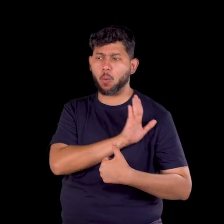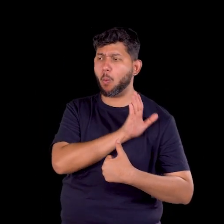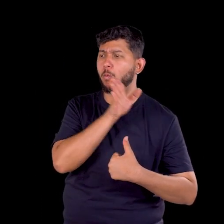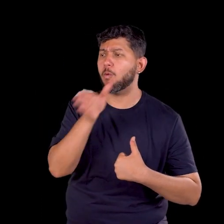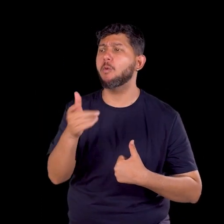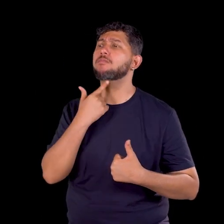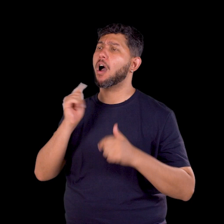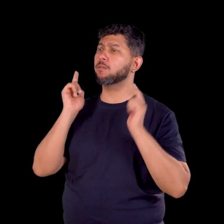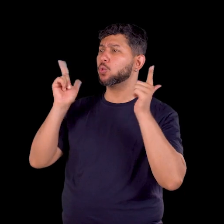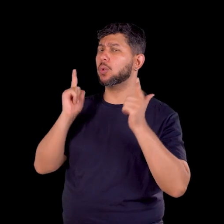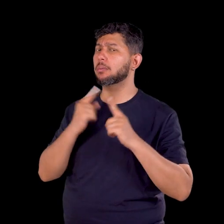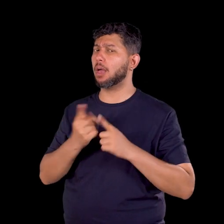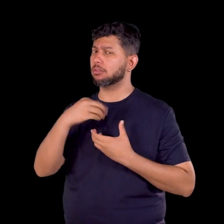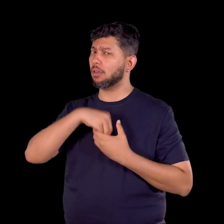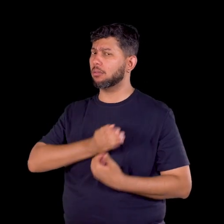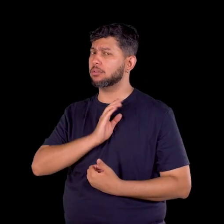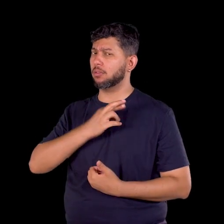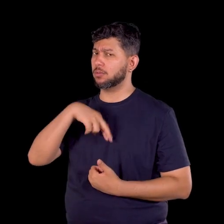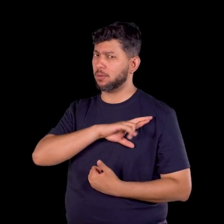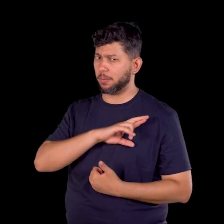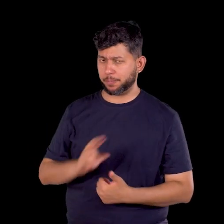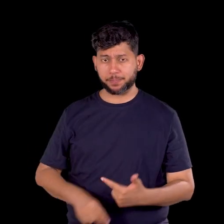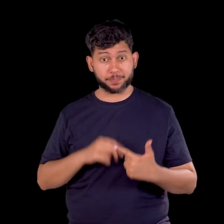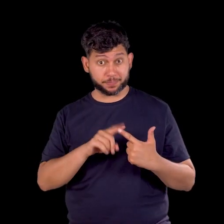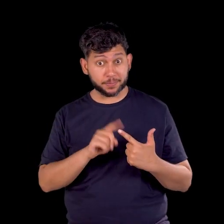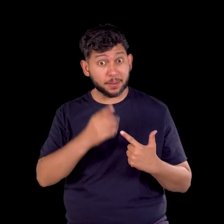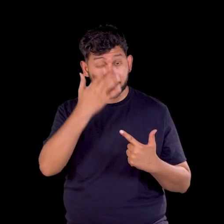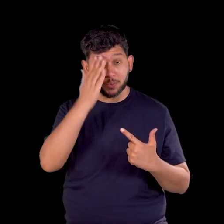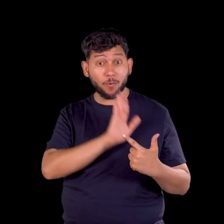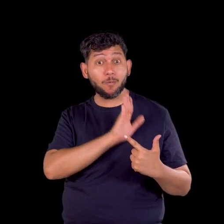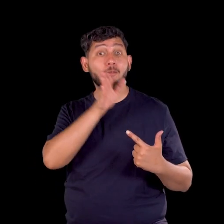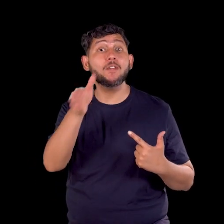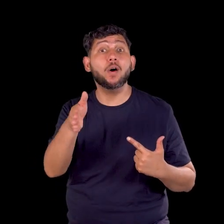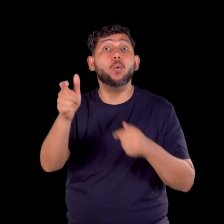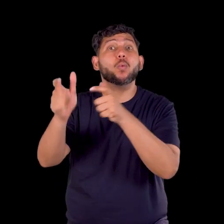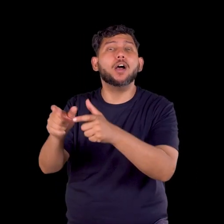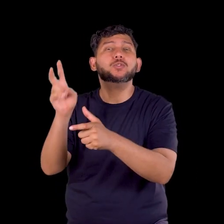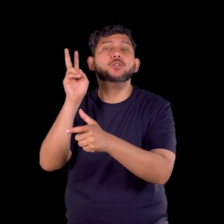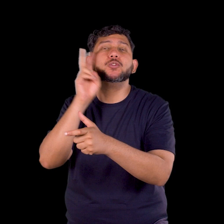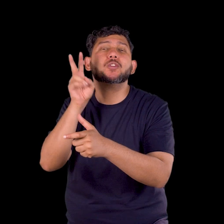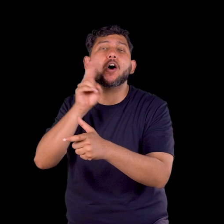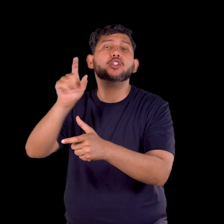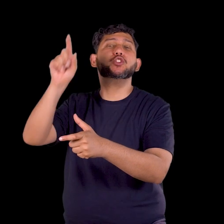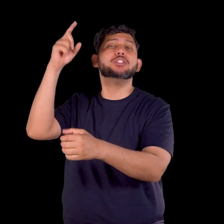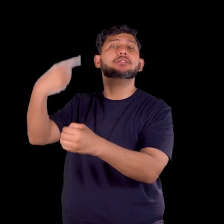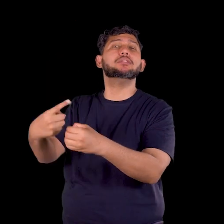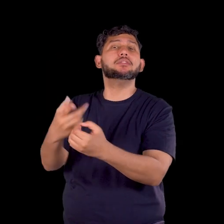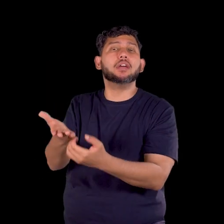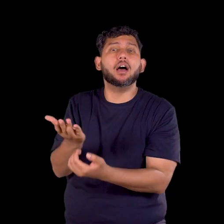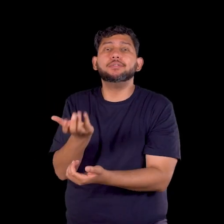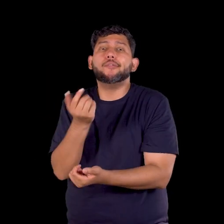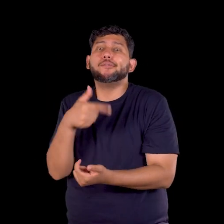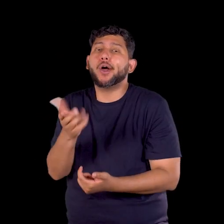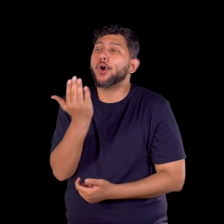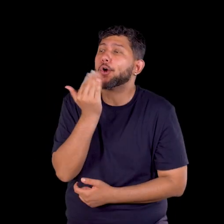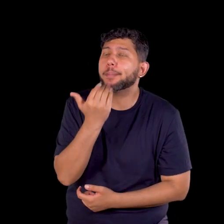espírito de aventura. Outros ainda optam por destinos com cidades de valor histórico, arquitetônico ou mesmo